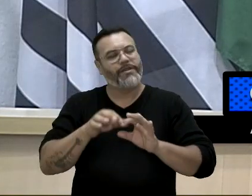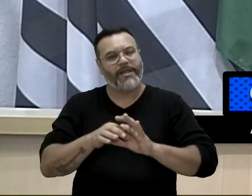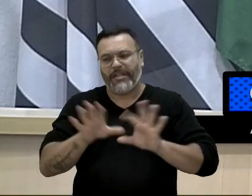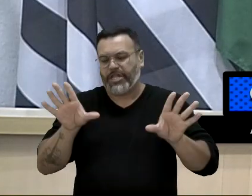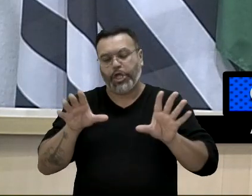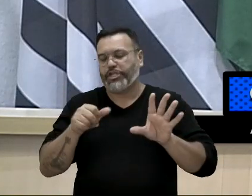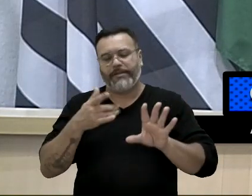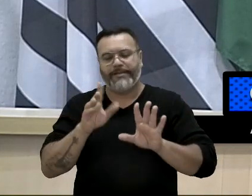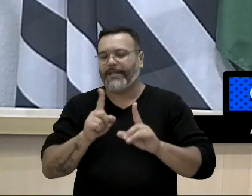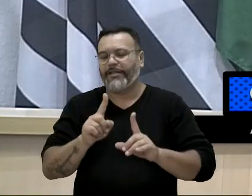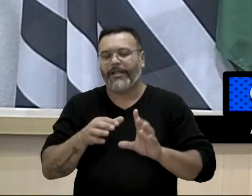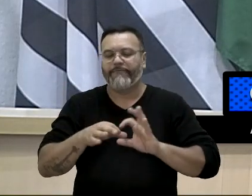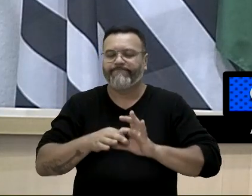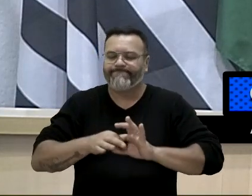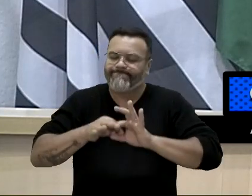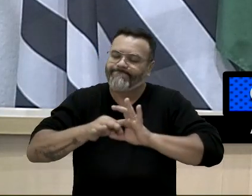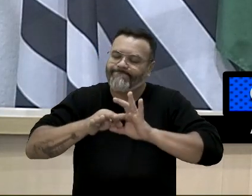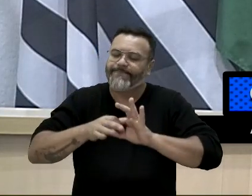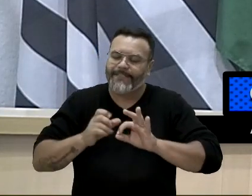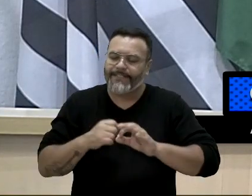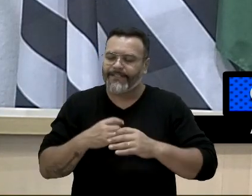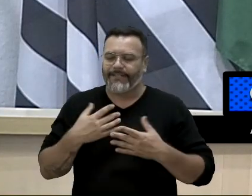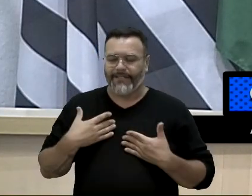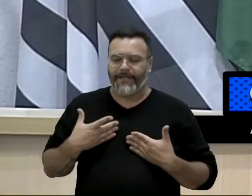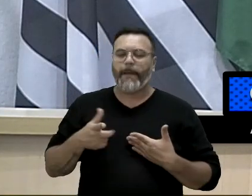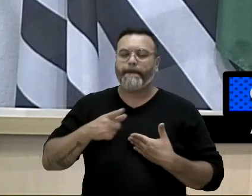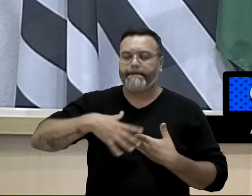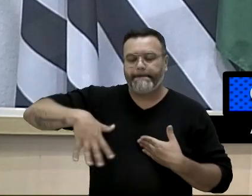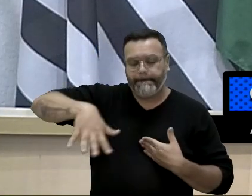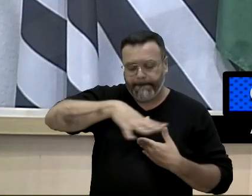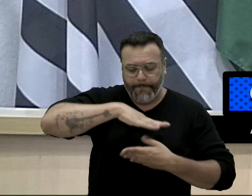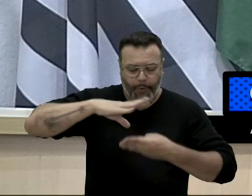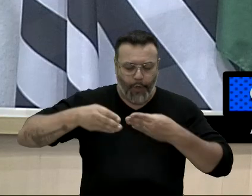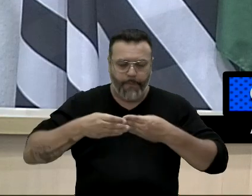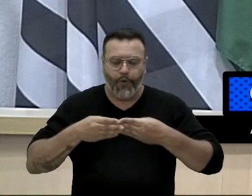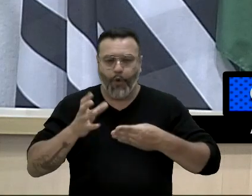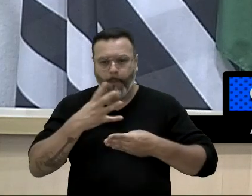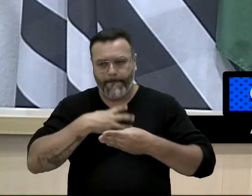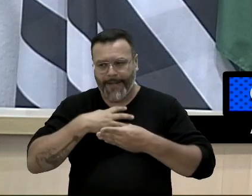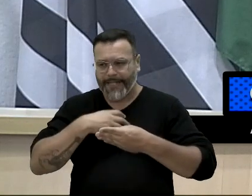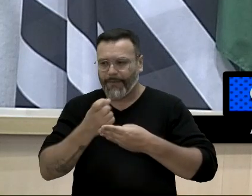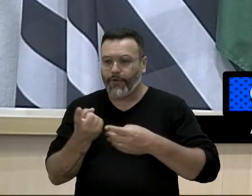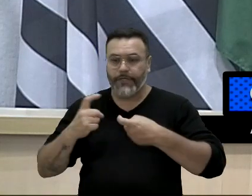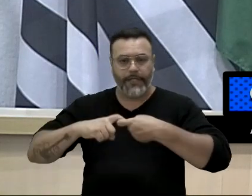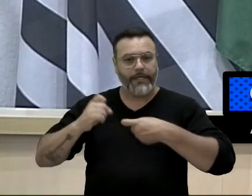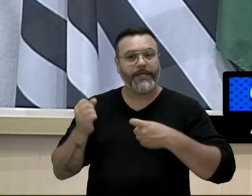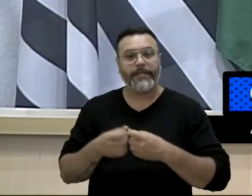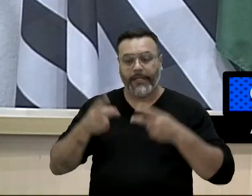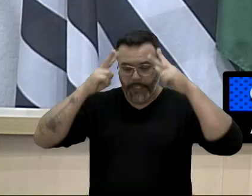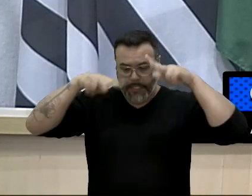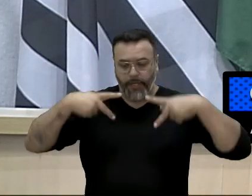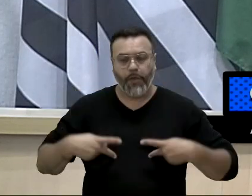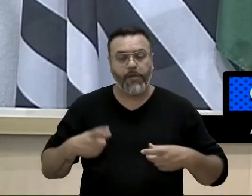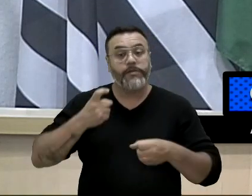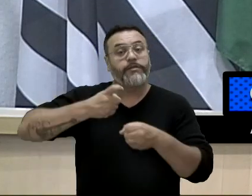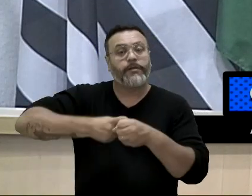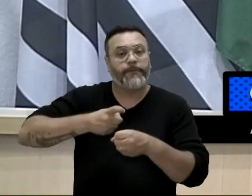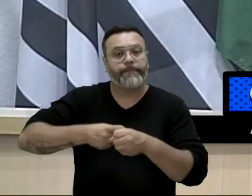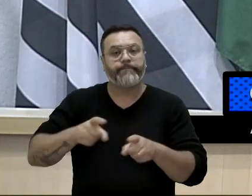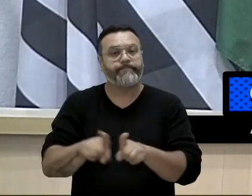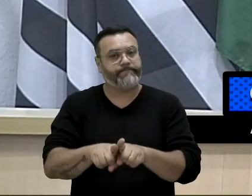só clínica, física, e da parte também emocional. Então, nós ali